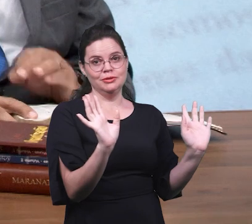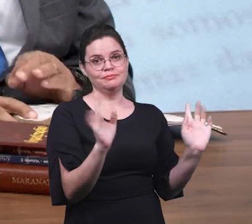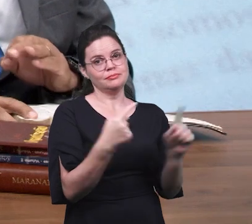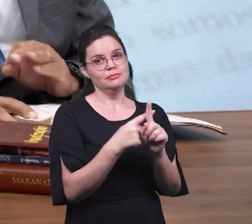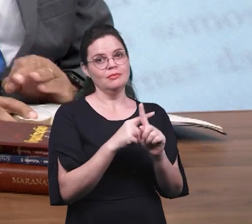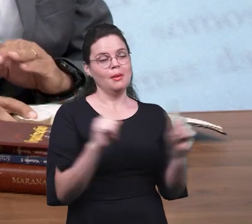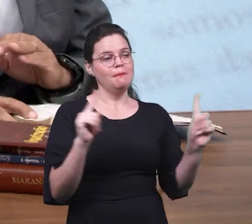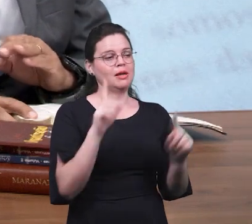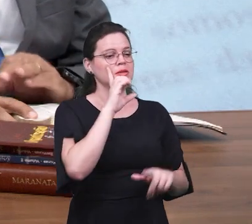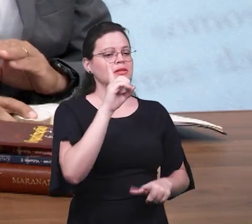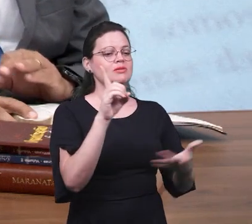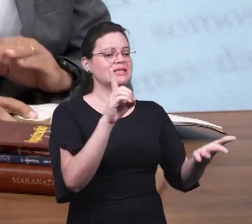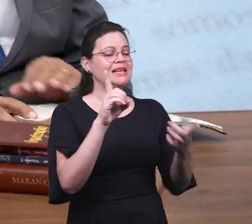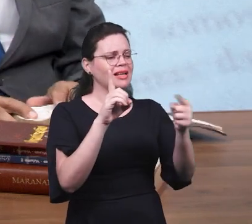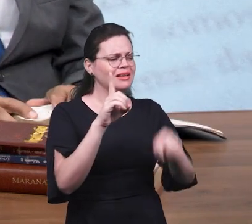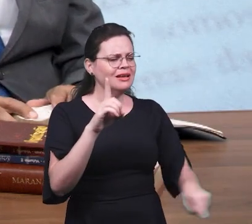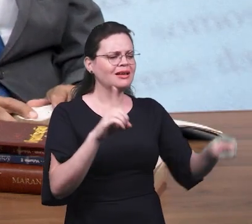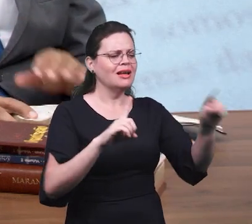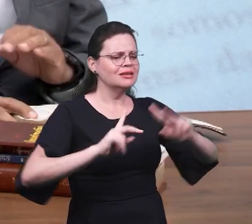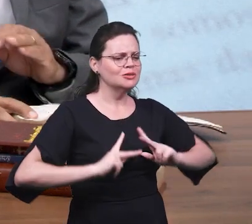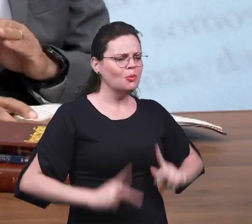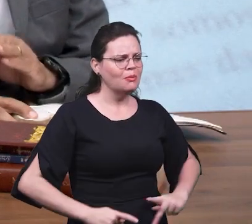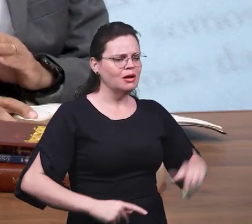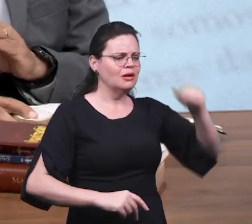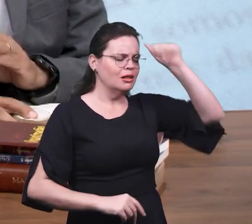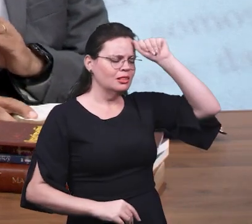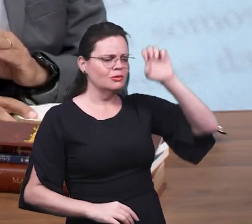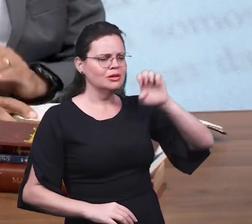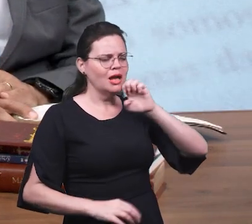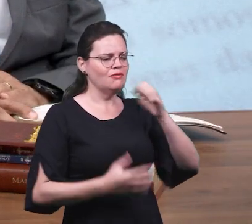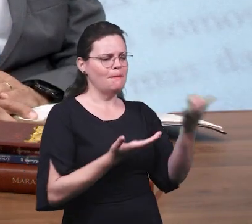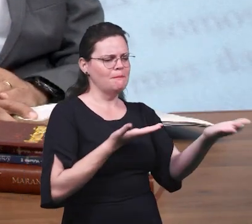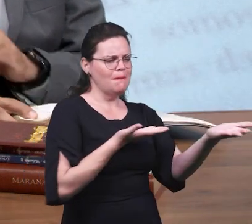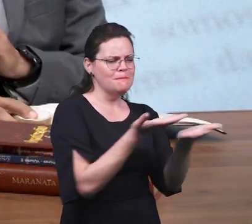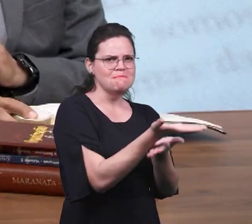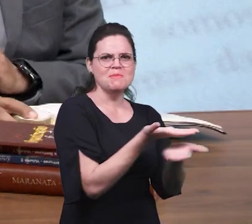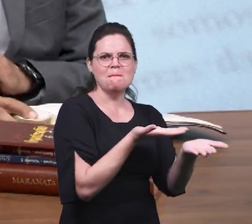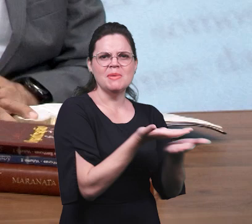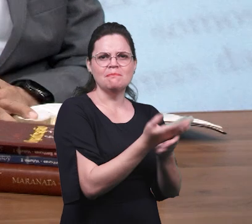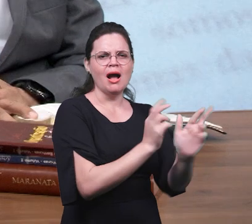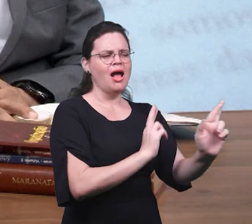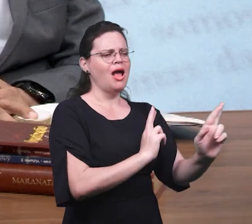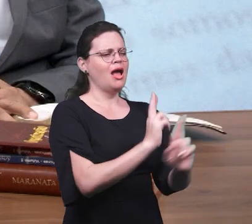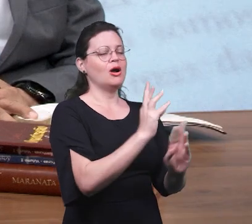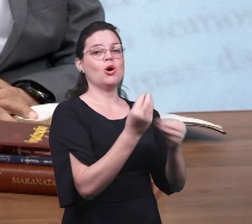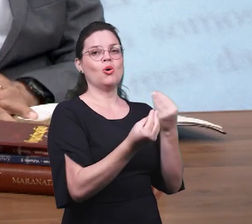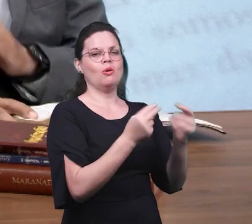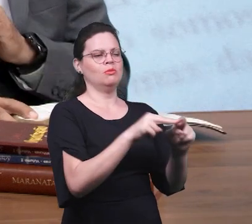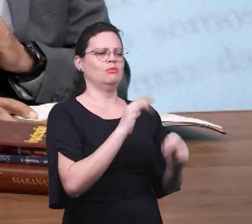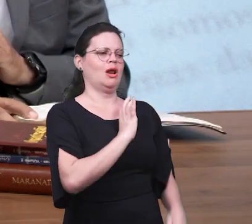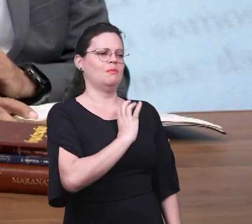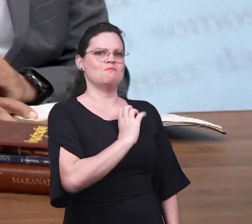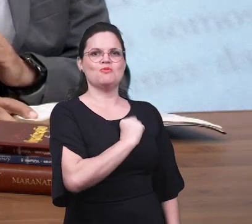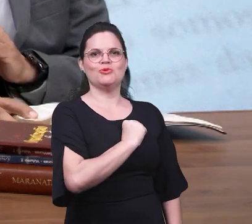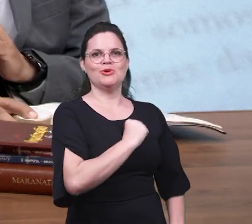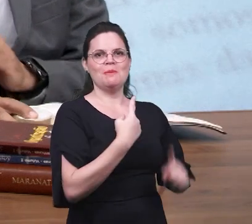Mas Deus queria um ser livre com quem pudesse se relacionar em amor.